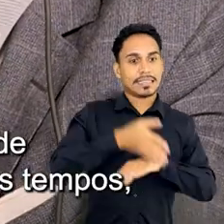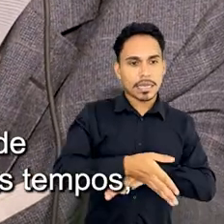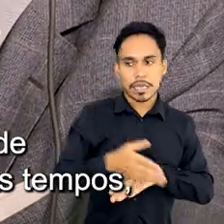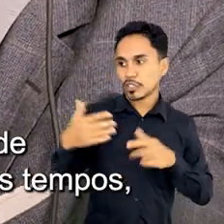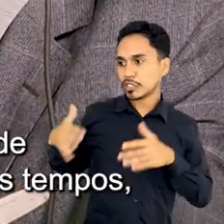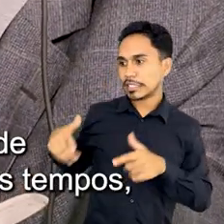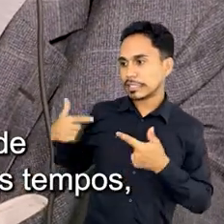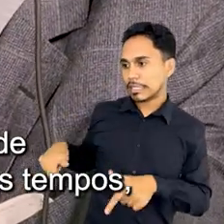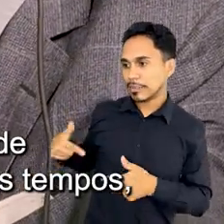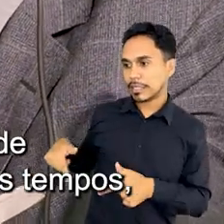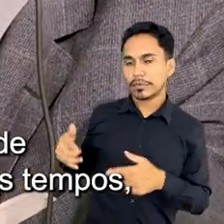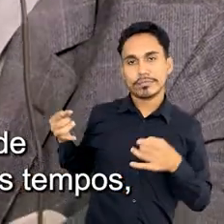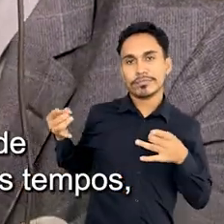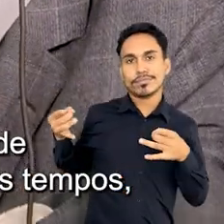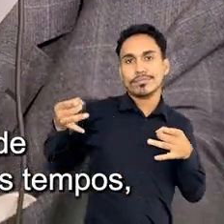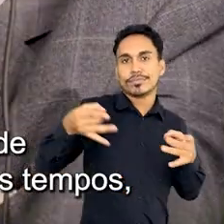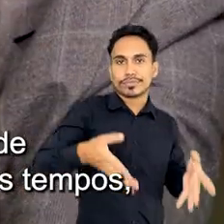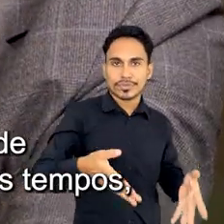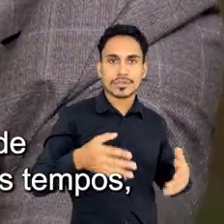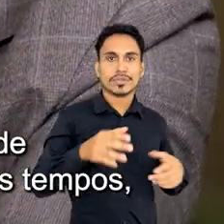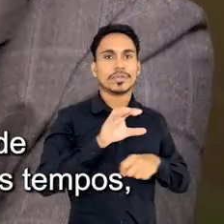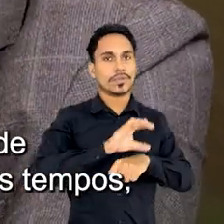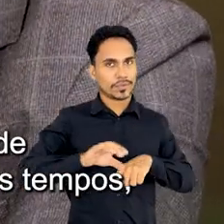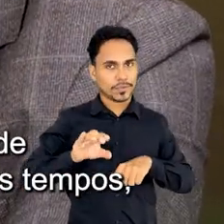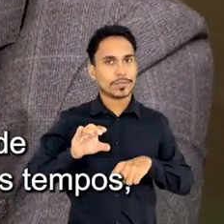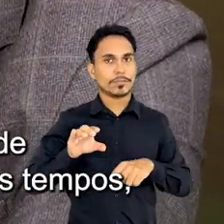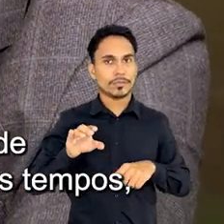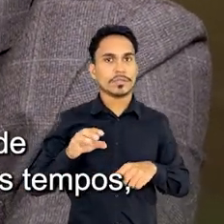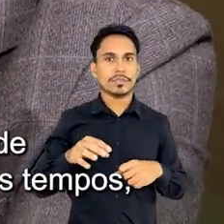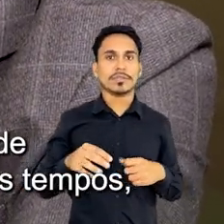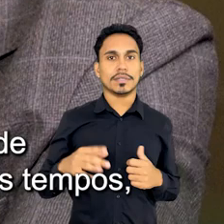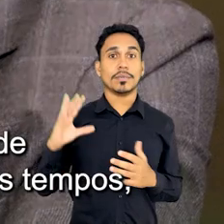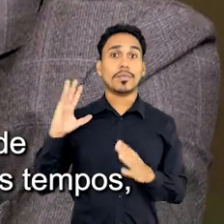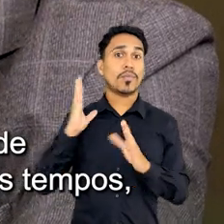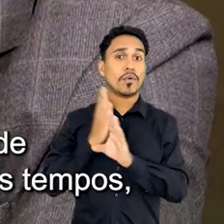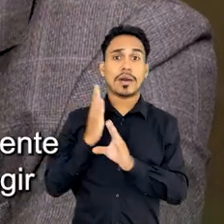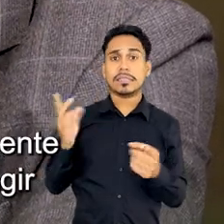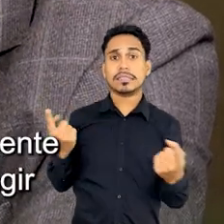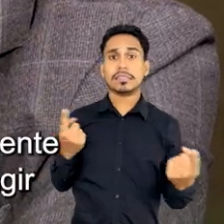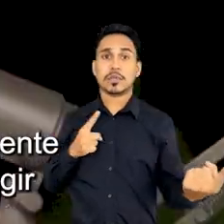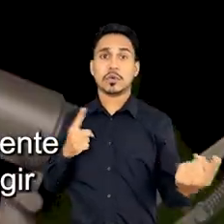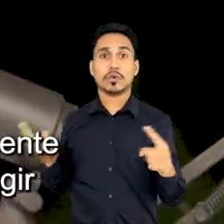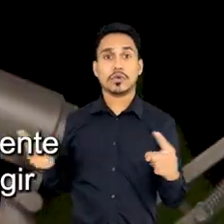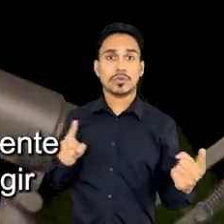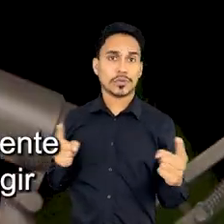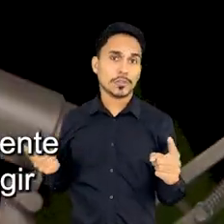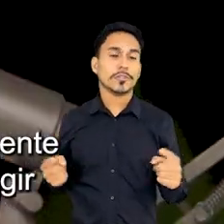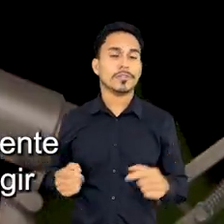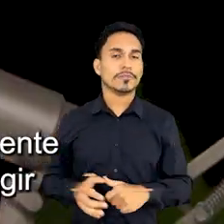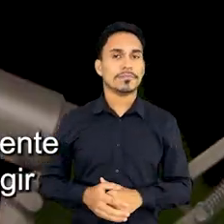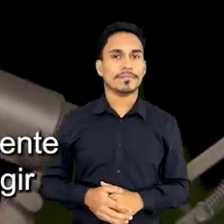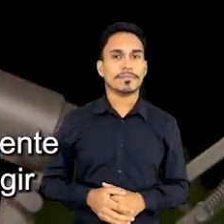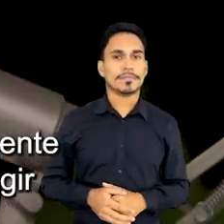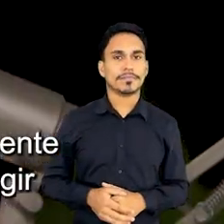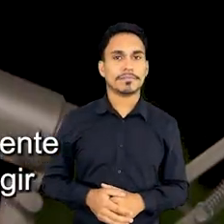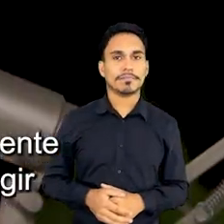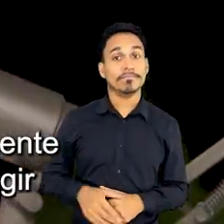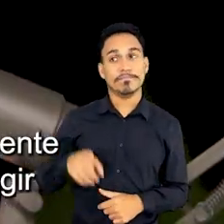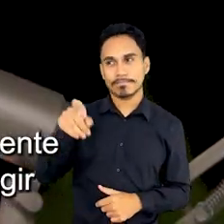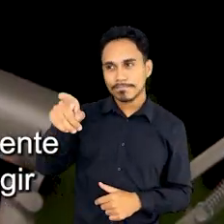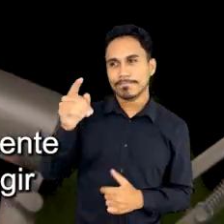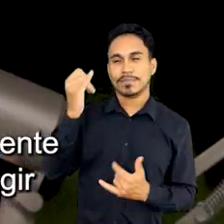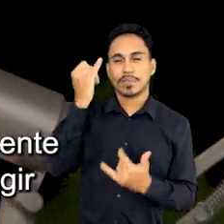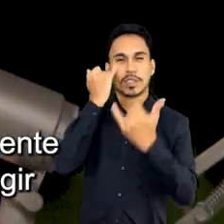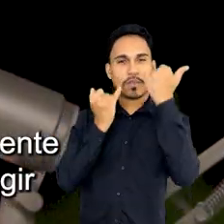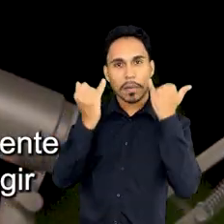entraram já estavam trabalhando as dificuldade que eles enfrentavam né por essas jornadas esses tempos por exemplo sim e esse tipo de